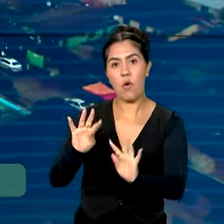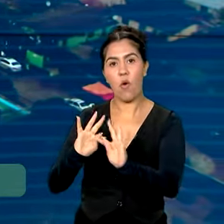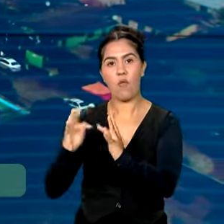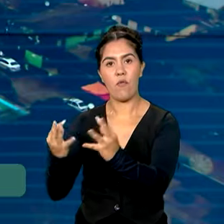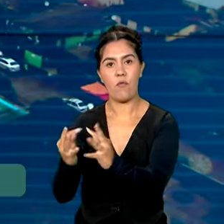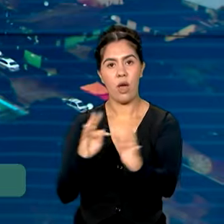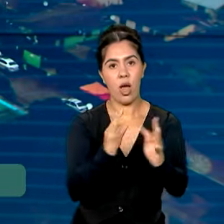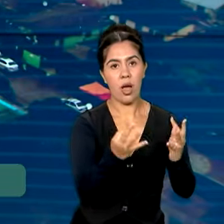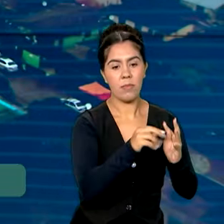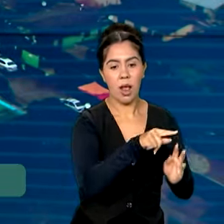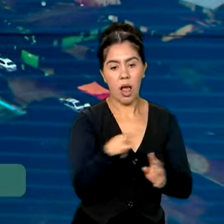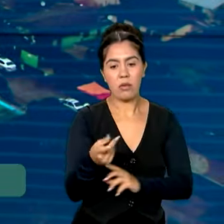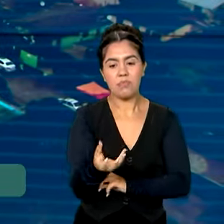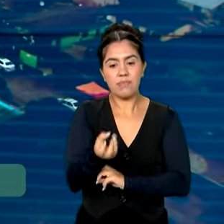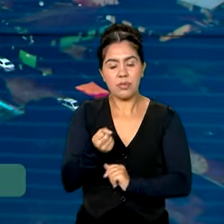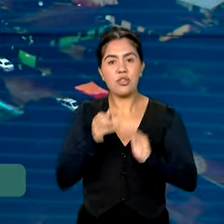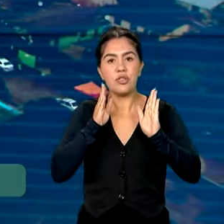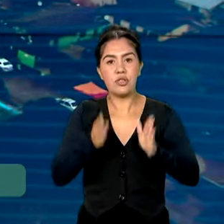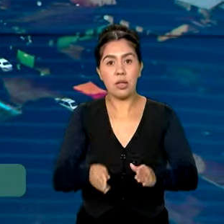O investimento é de